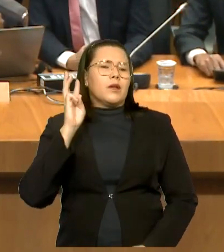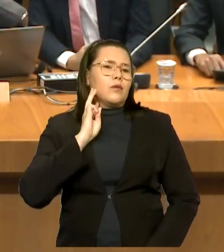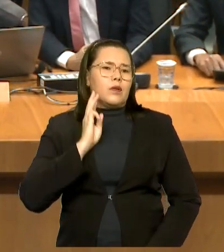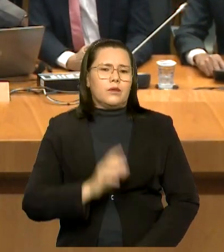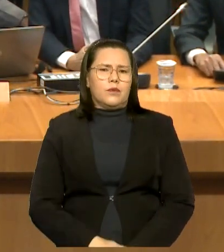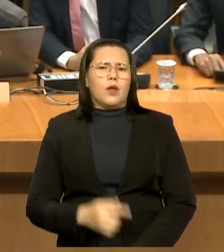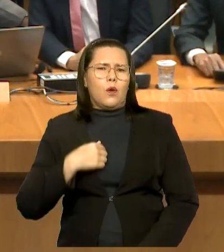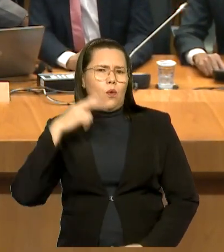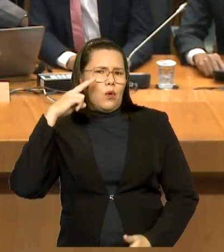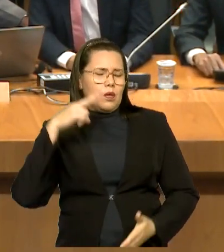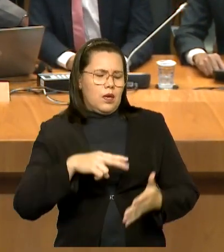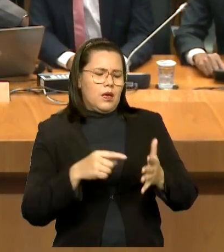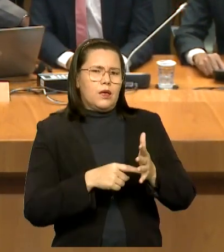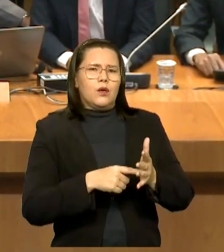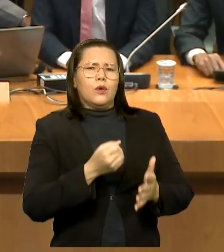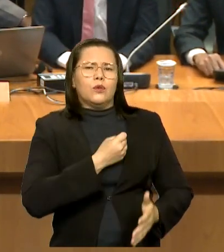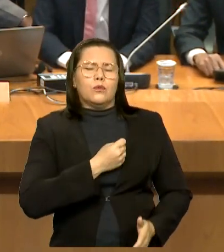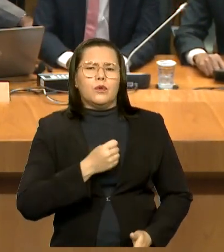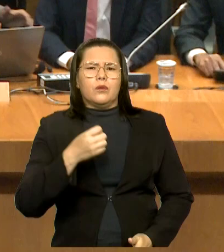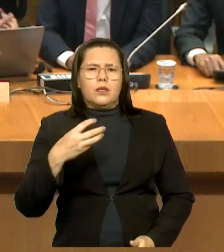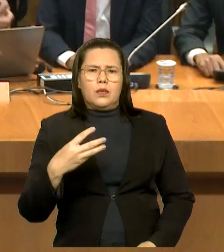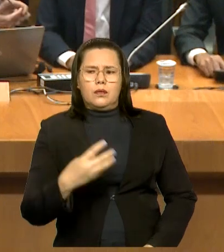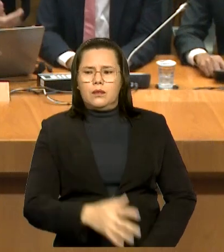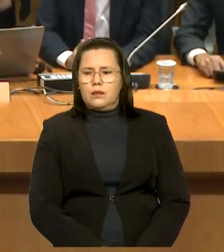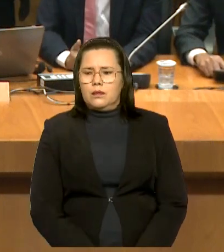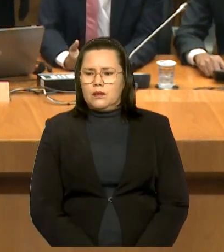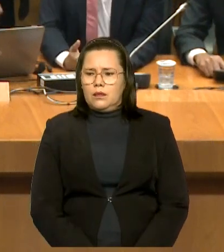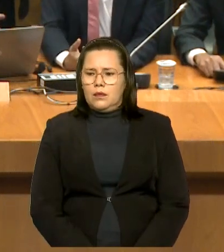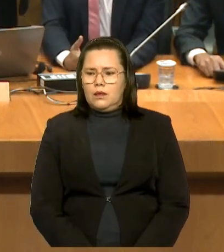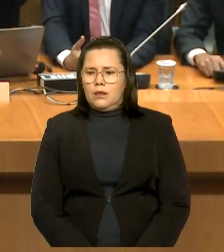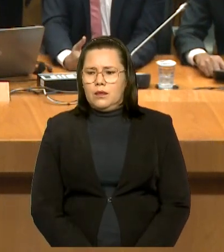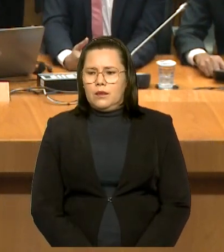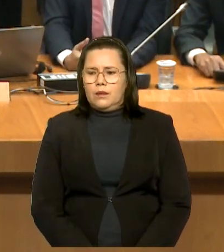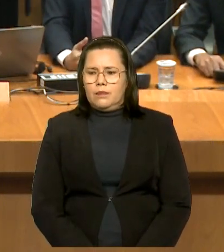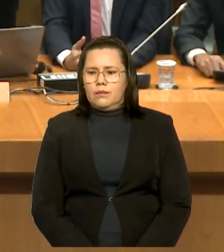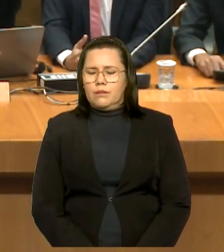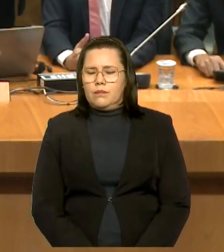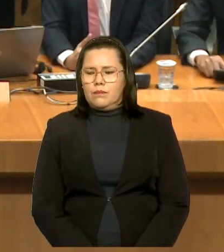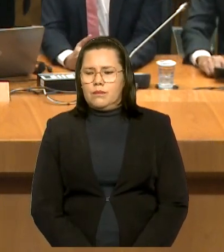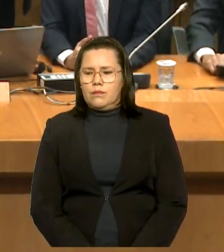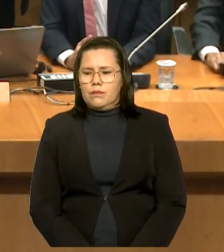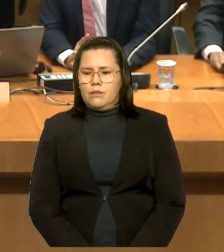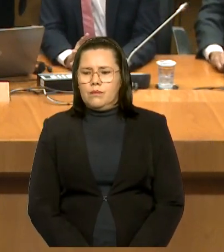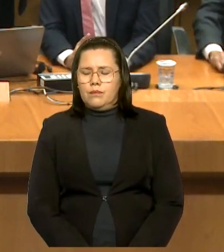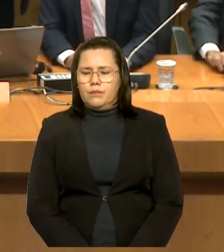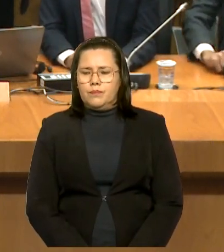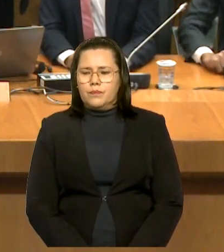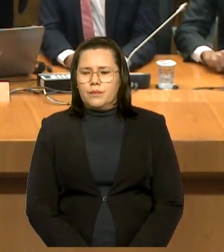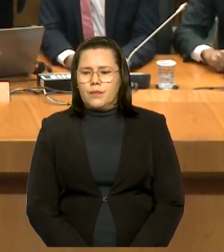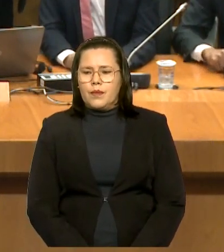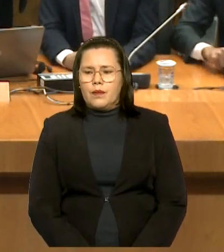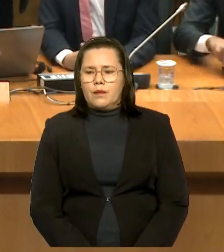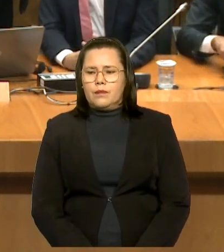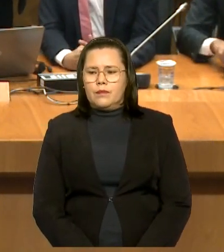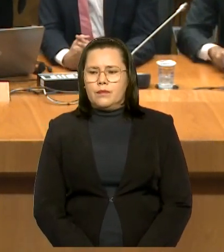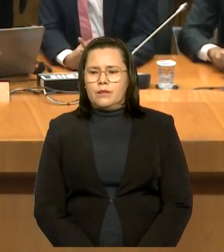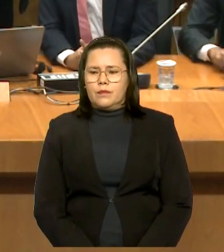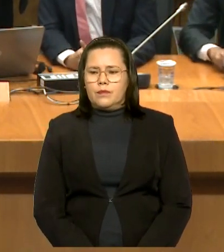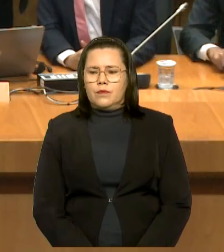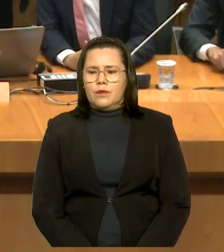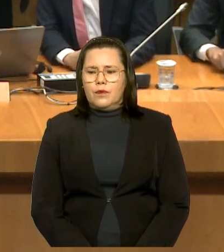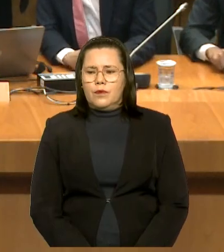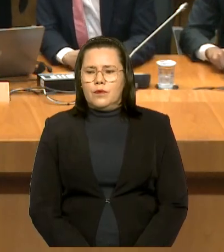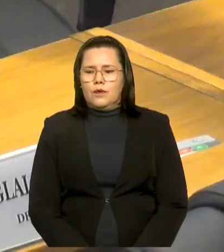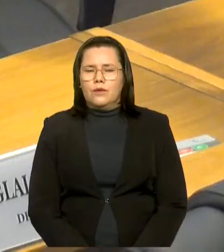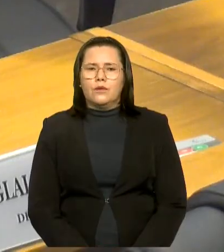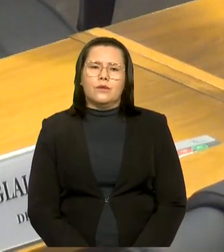pauta é sobre o... Do desembargador Frois. Não, esse ainda não é do desembargador Frois, esse é do nosso ex-companheiro